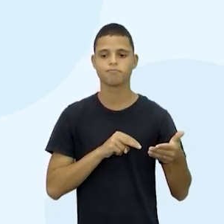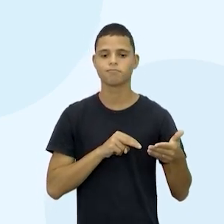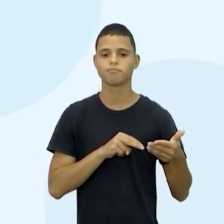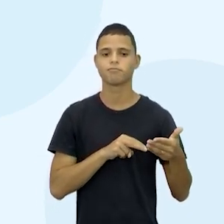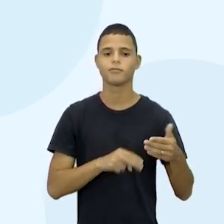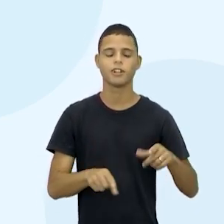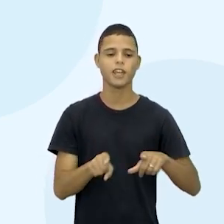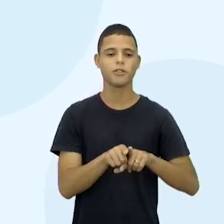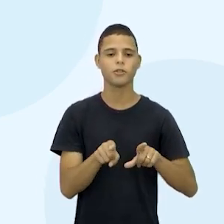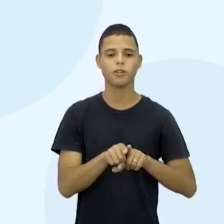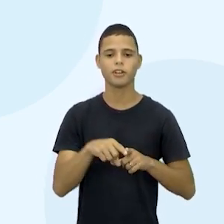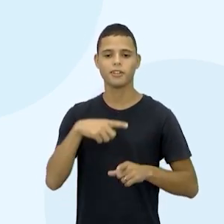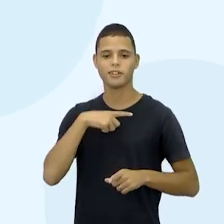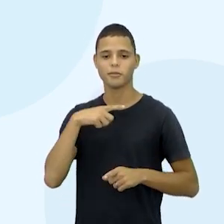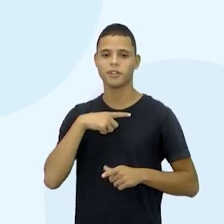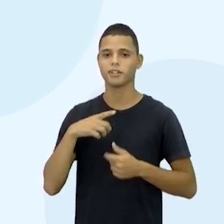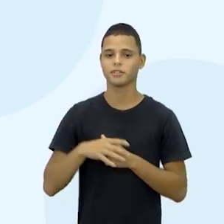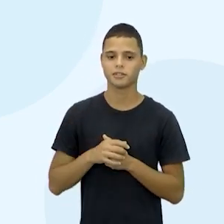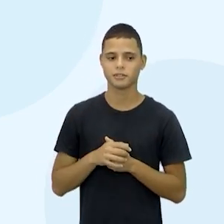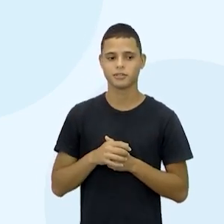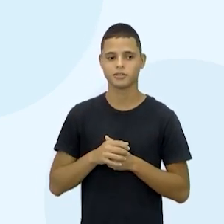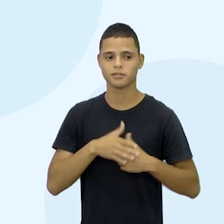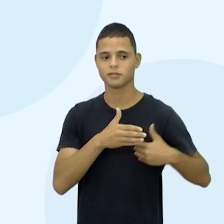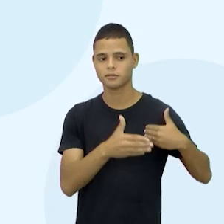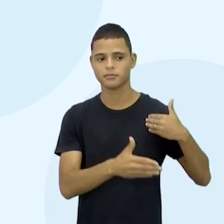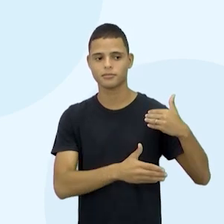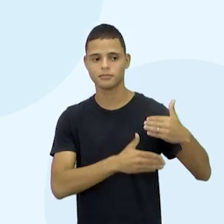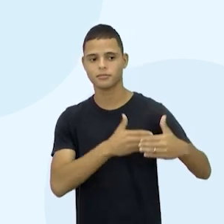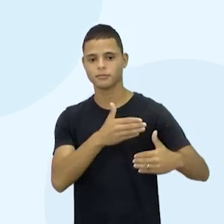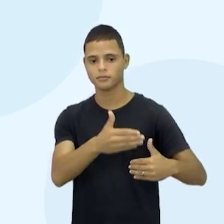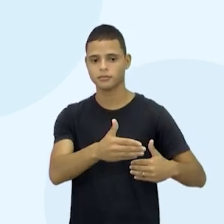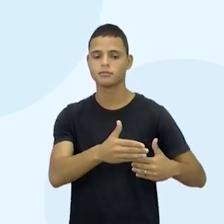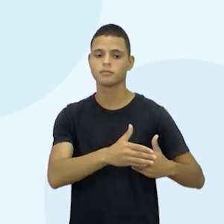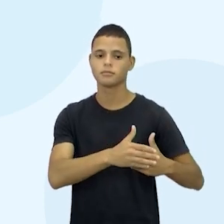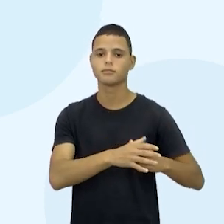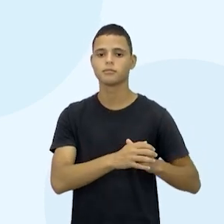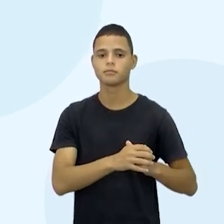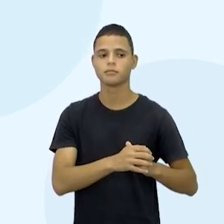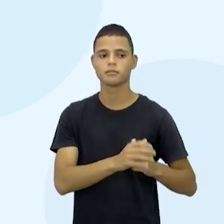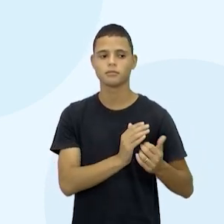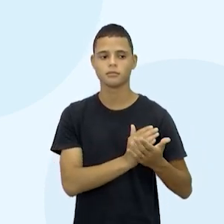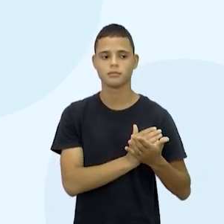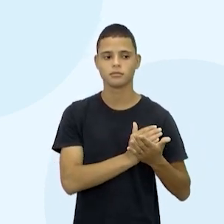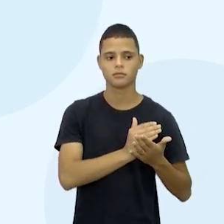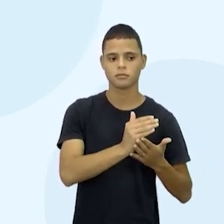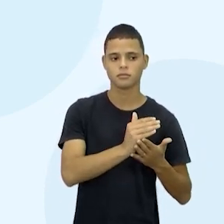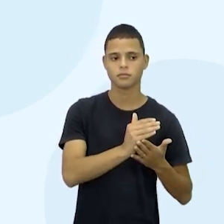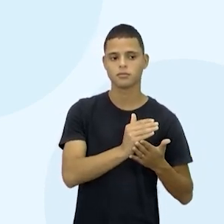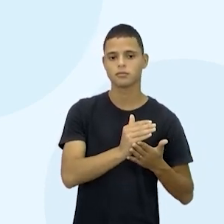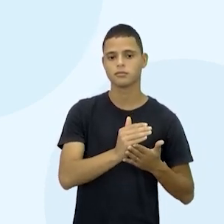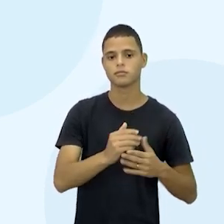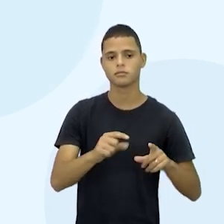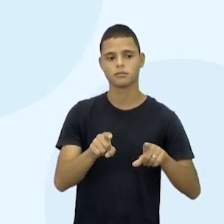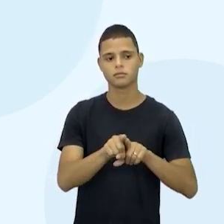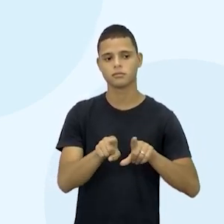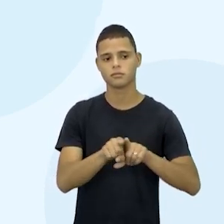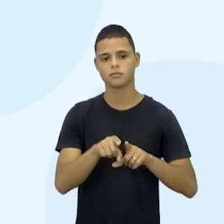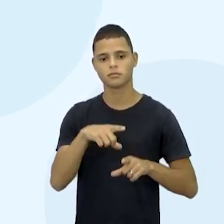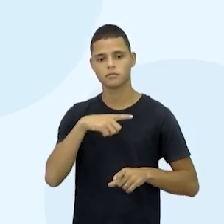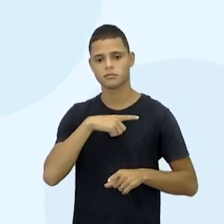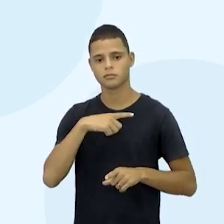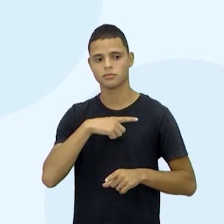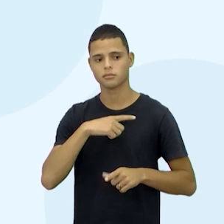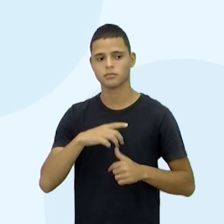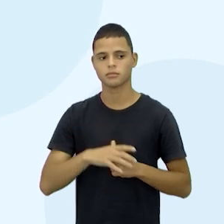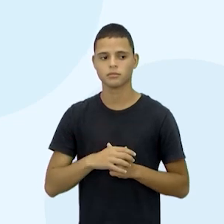essa leitura? Após esse percurso, o que você mudaria? Então, nós começamos o curso agora, né? Que mês que a gente está em